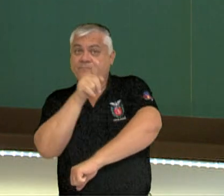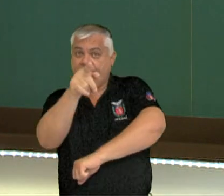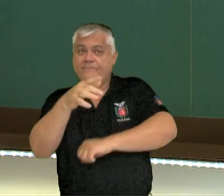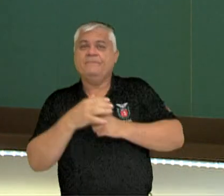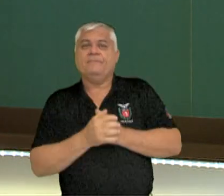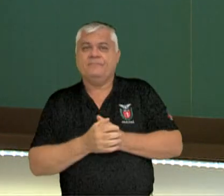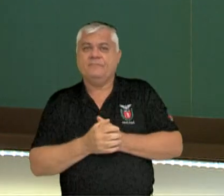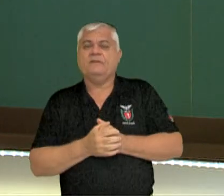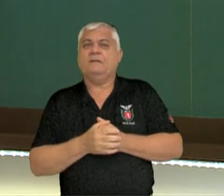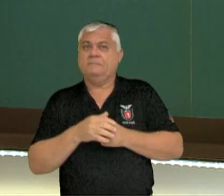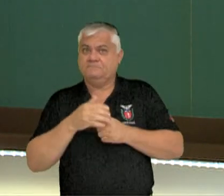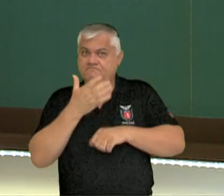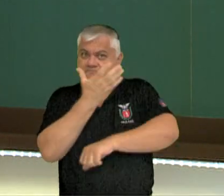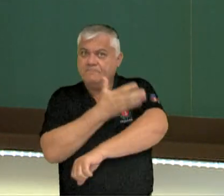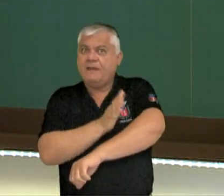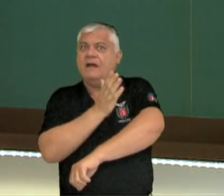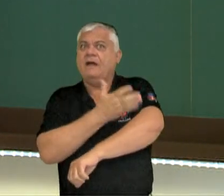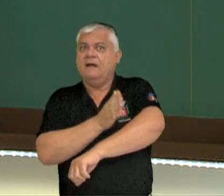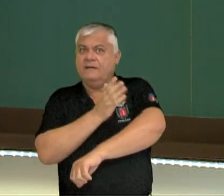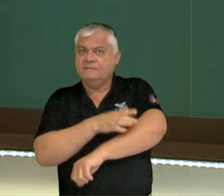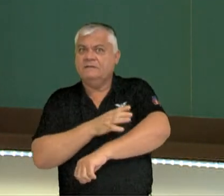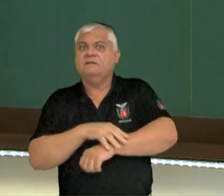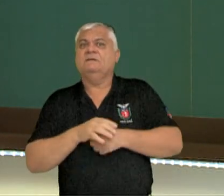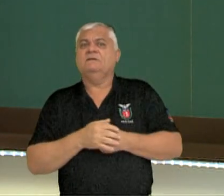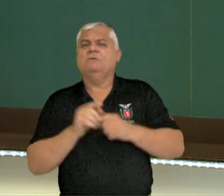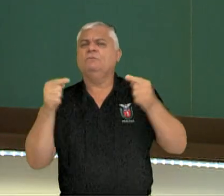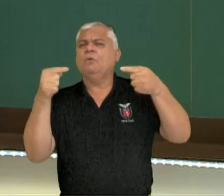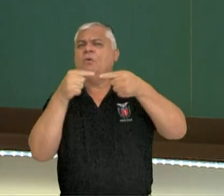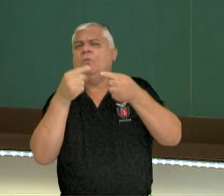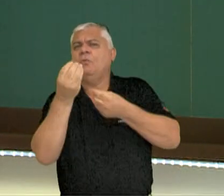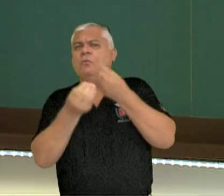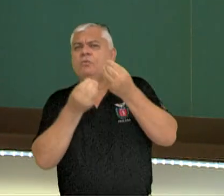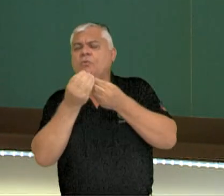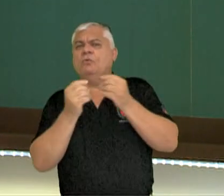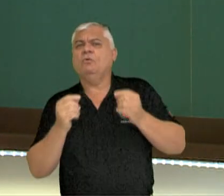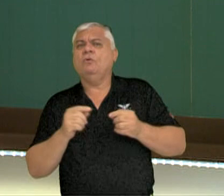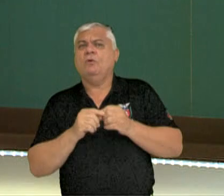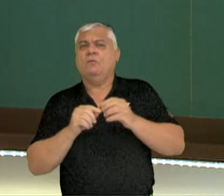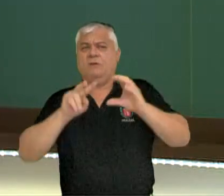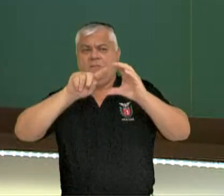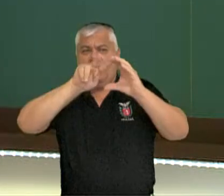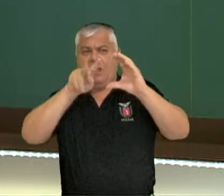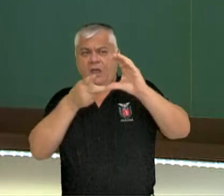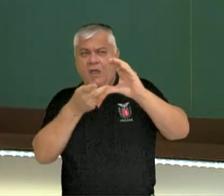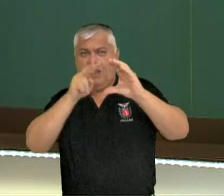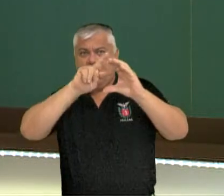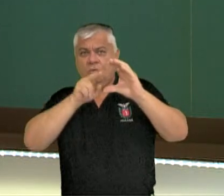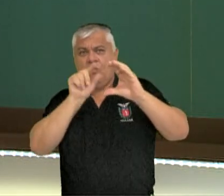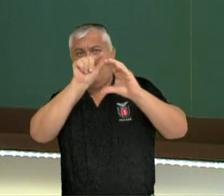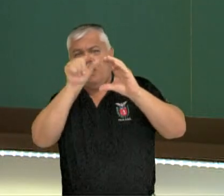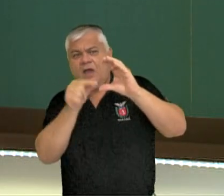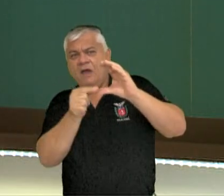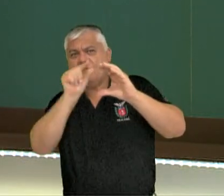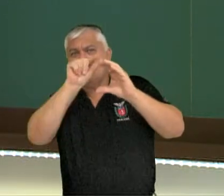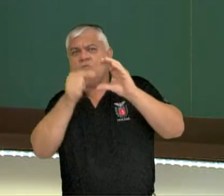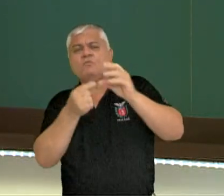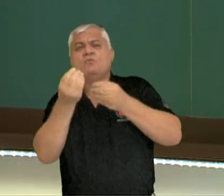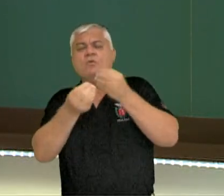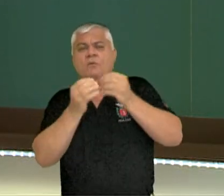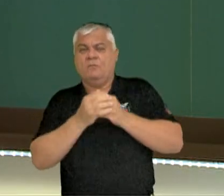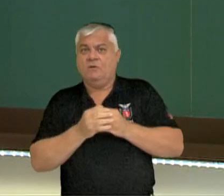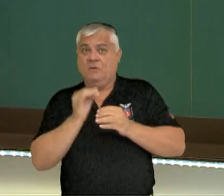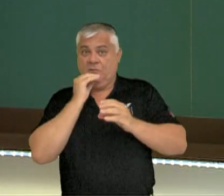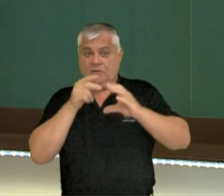prática, bastante prática dessa relação, tá? De ângulo com arco, que vai envolver o